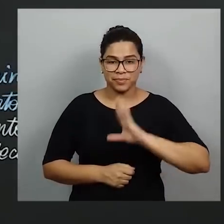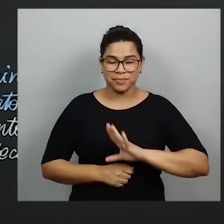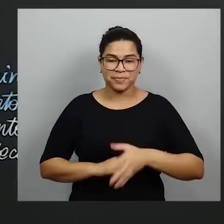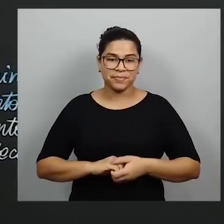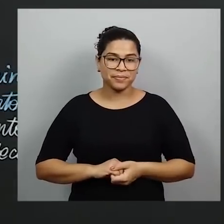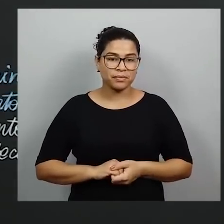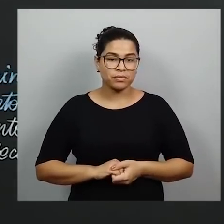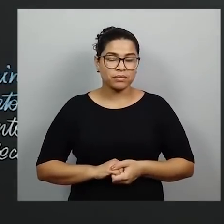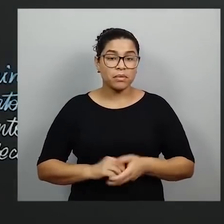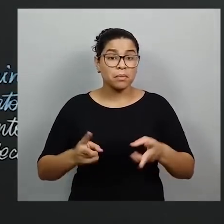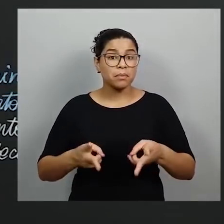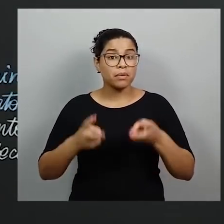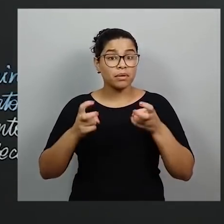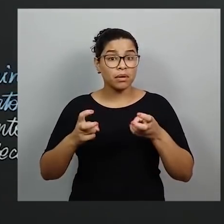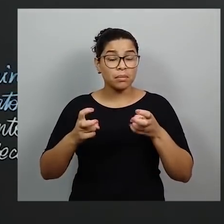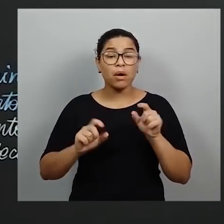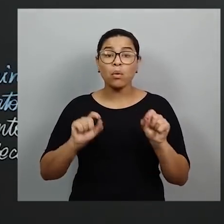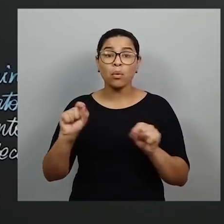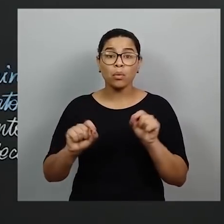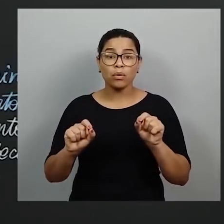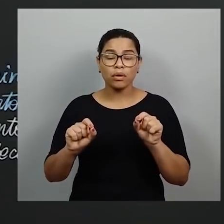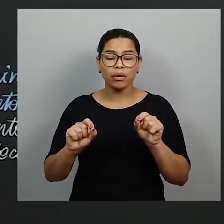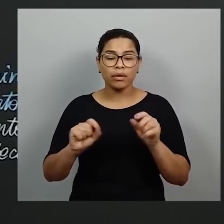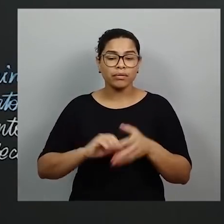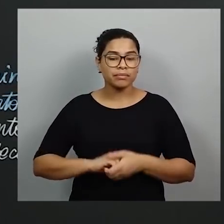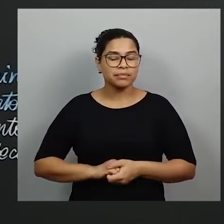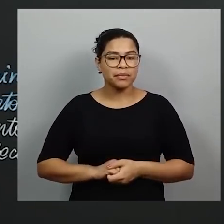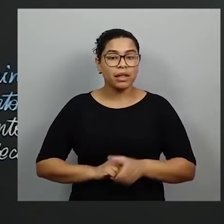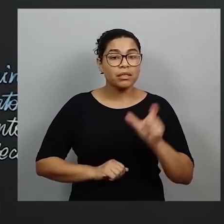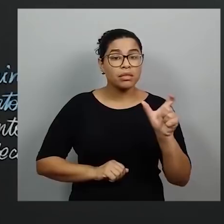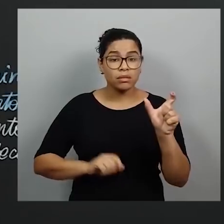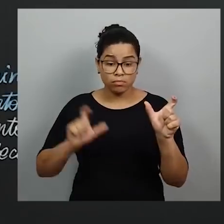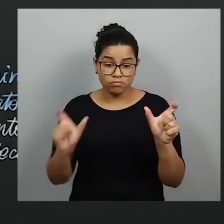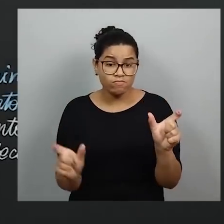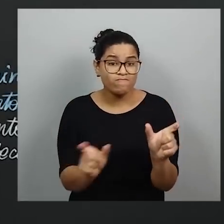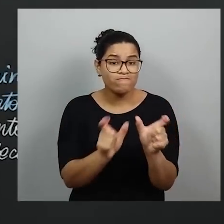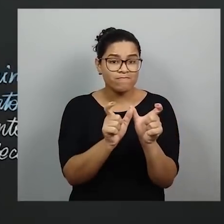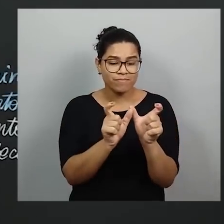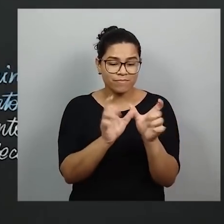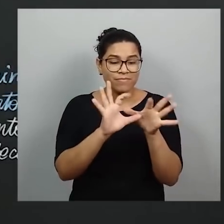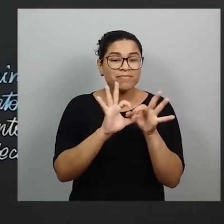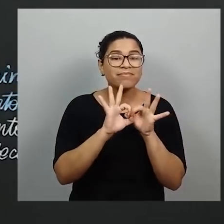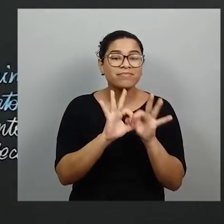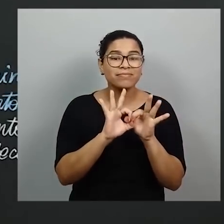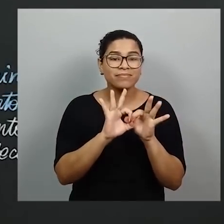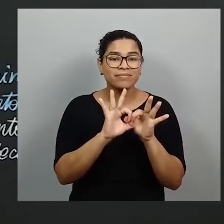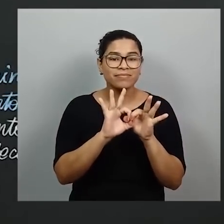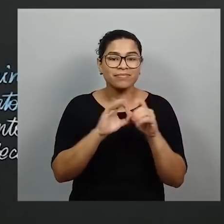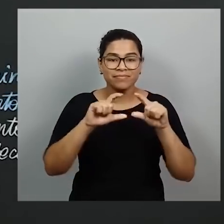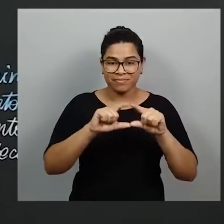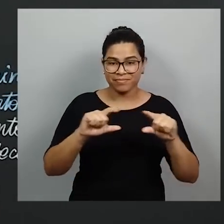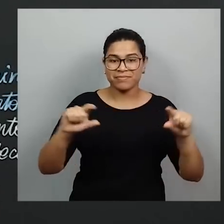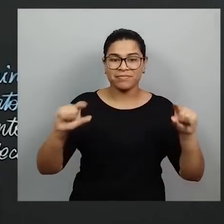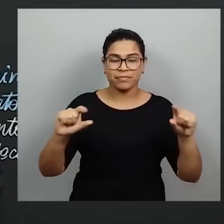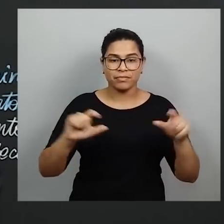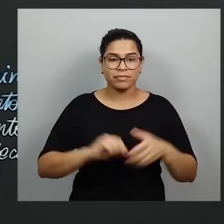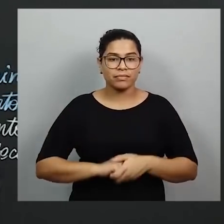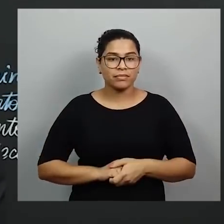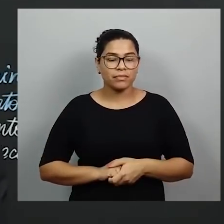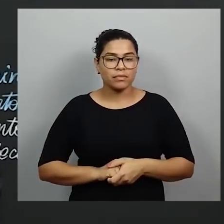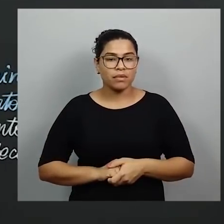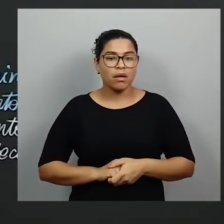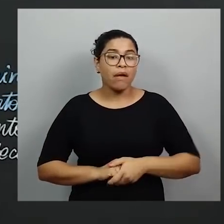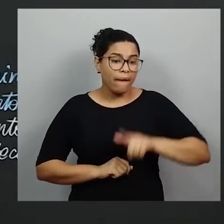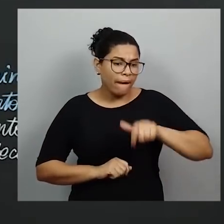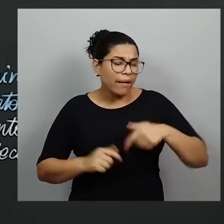Perceba que a gente chama esse complemento de termo integrante da oração, ou seja, embora ele não seja um termo essencial, tal como o